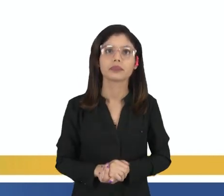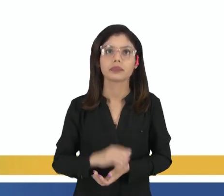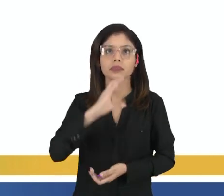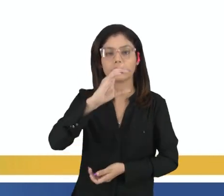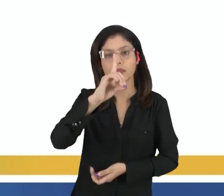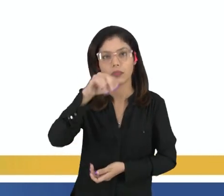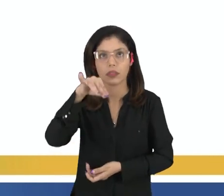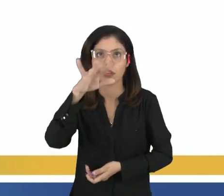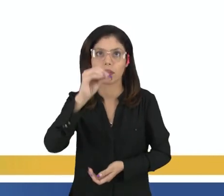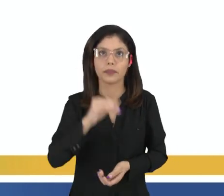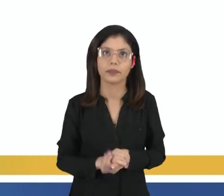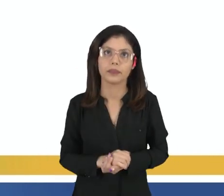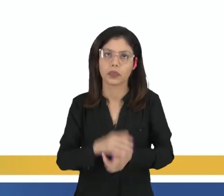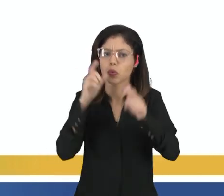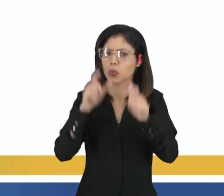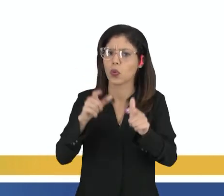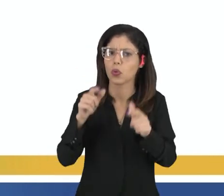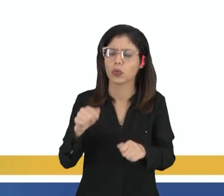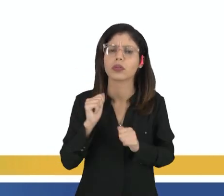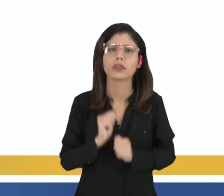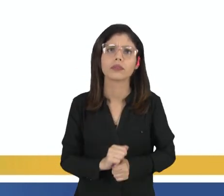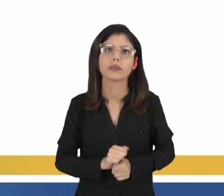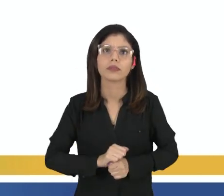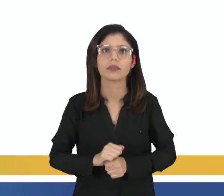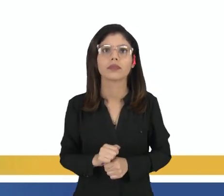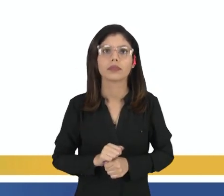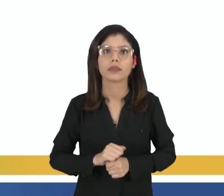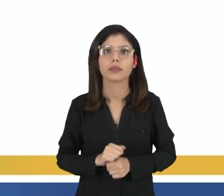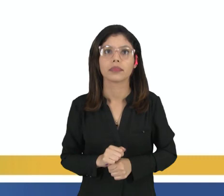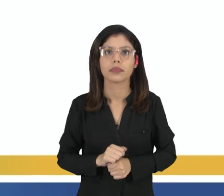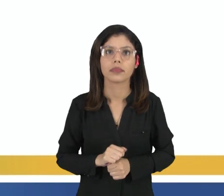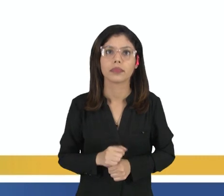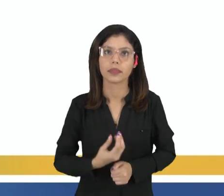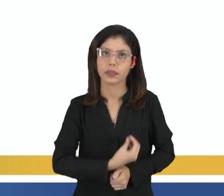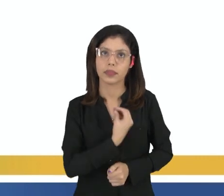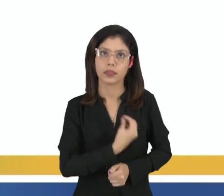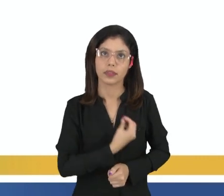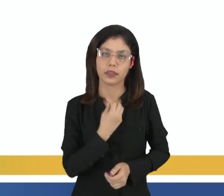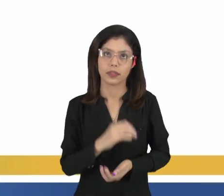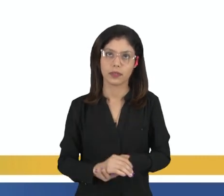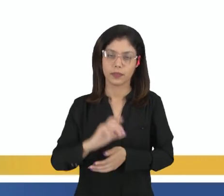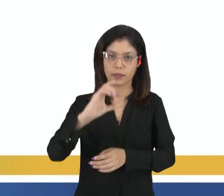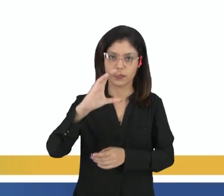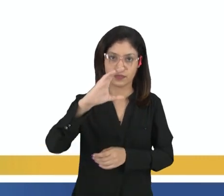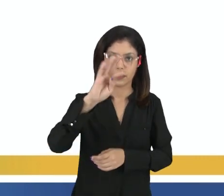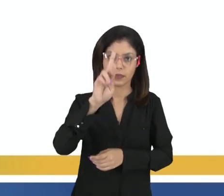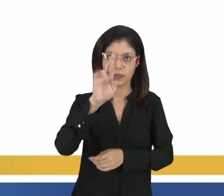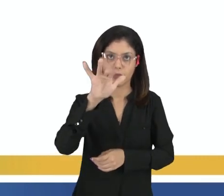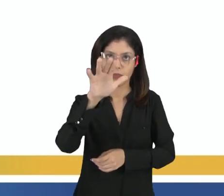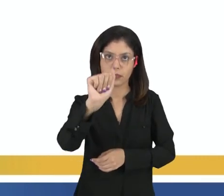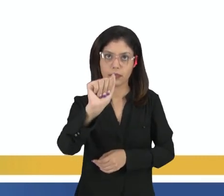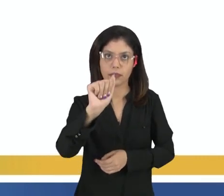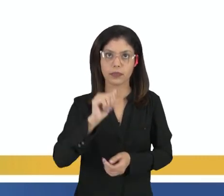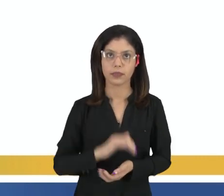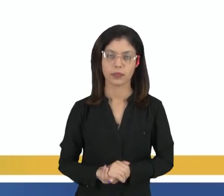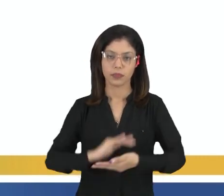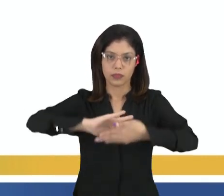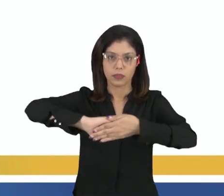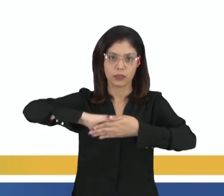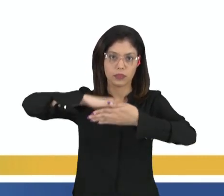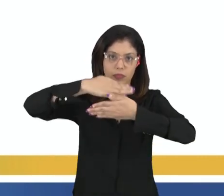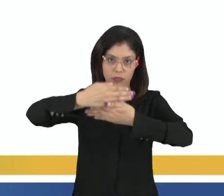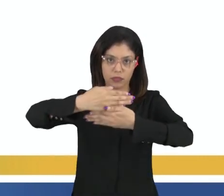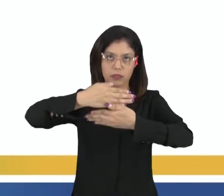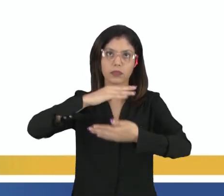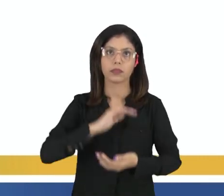O cádmio, onde que ele pode ser encontrado? Ó, ele é presente principalmente nas baterias